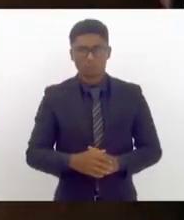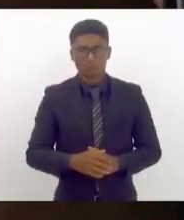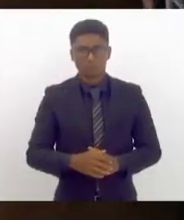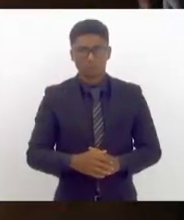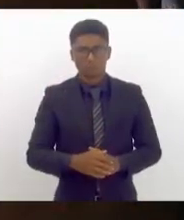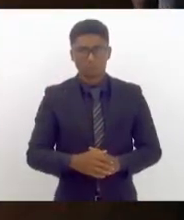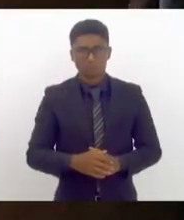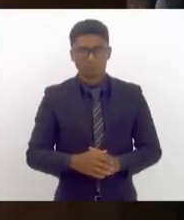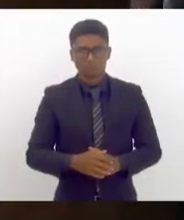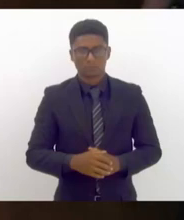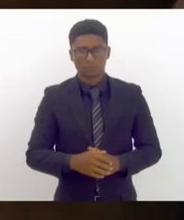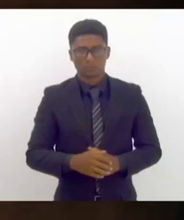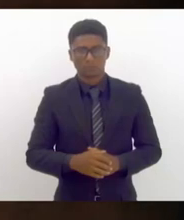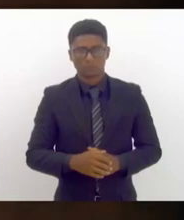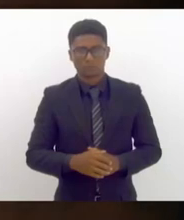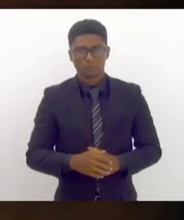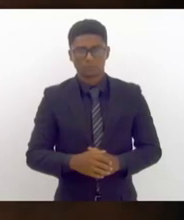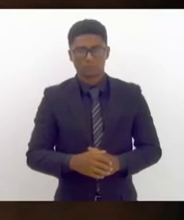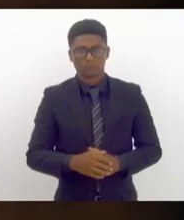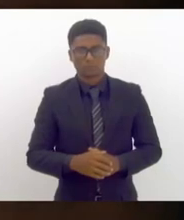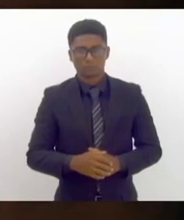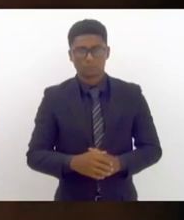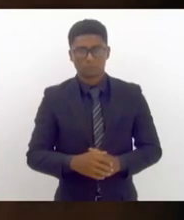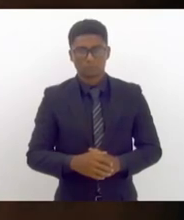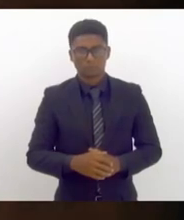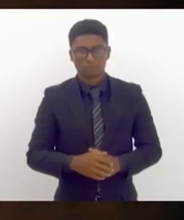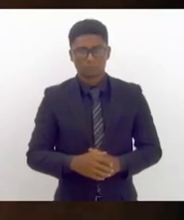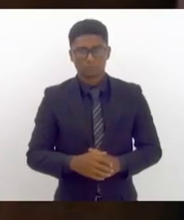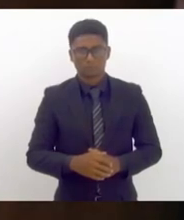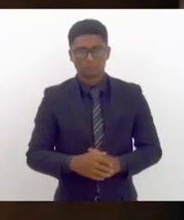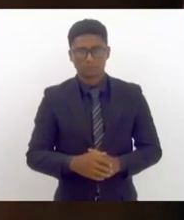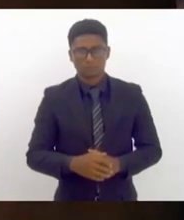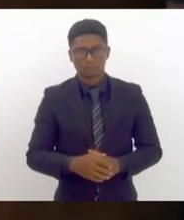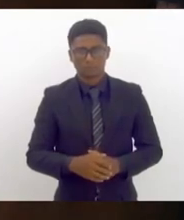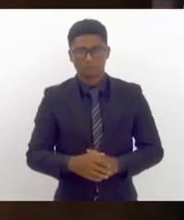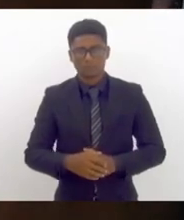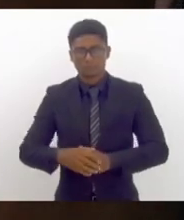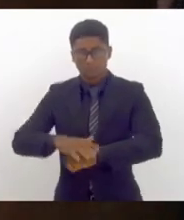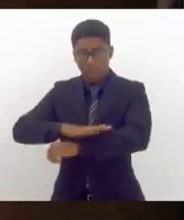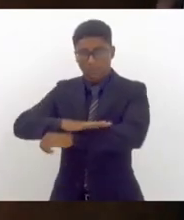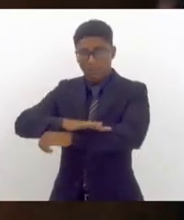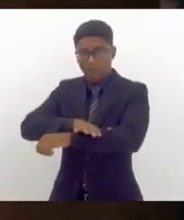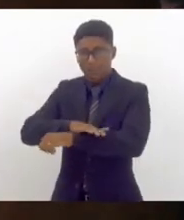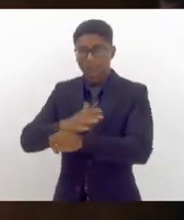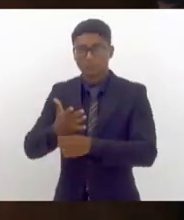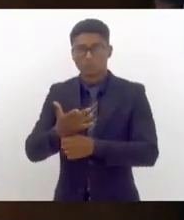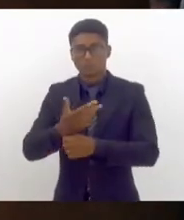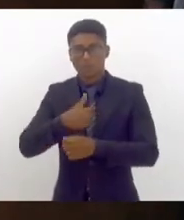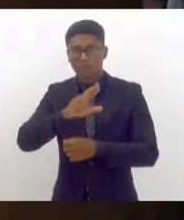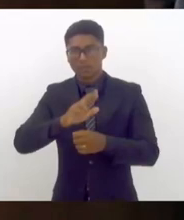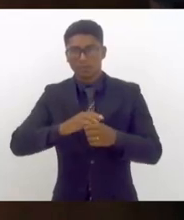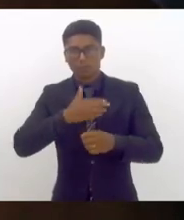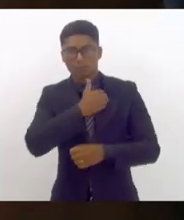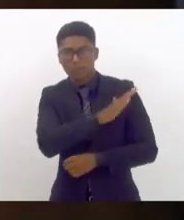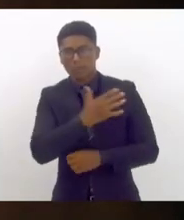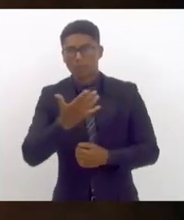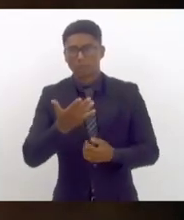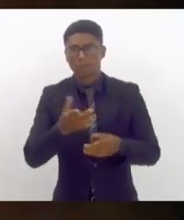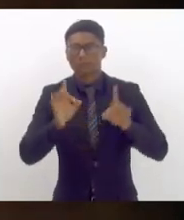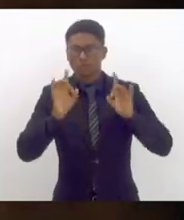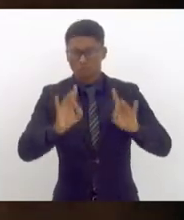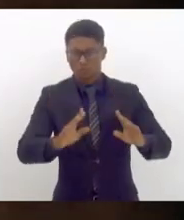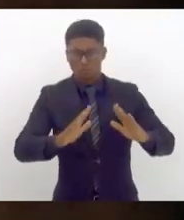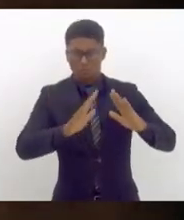que não se combate o racismo, a intolerância religiosa só com